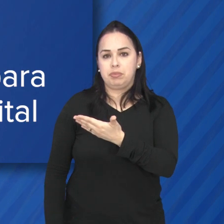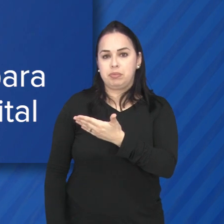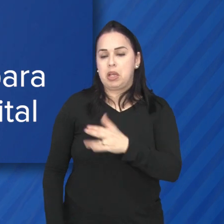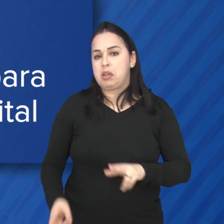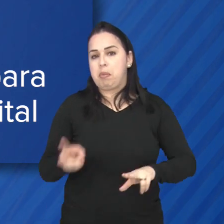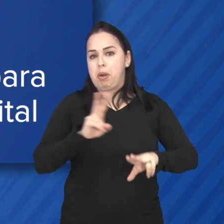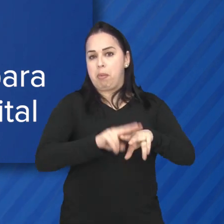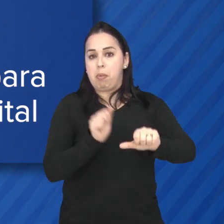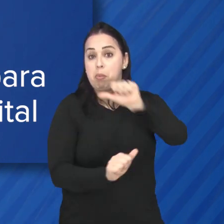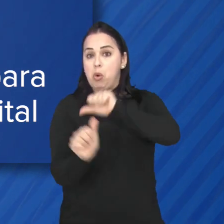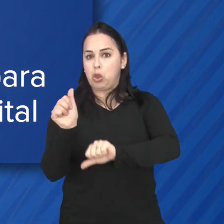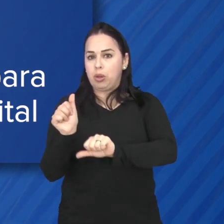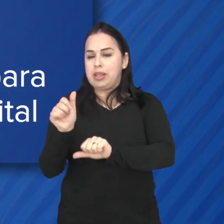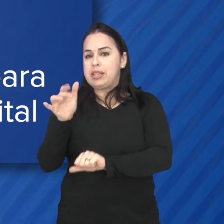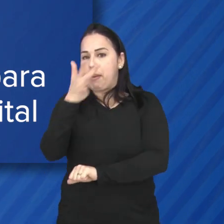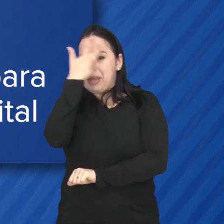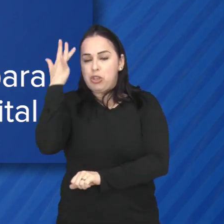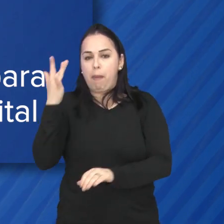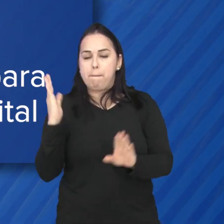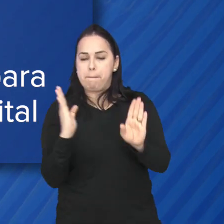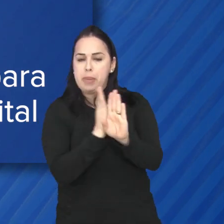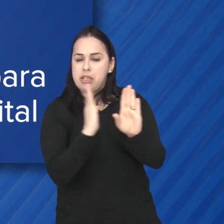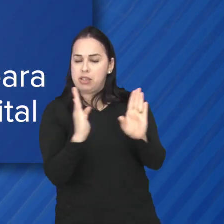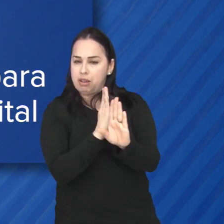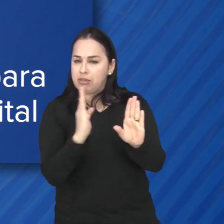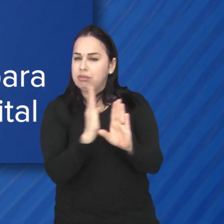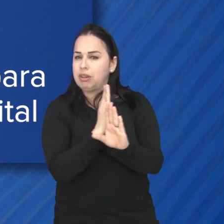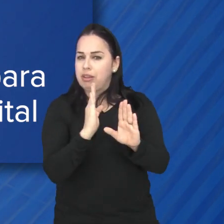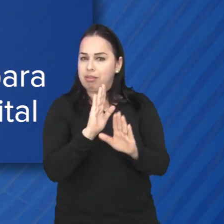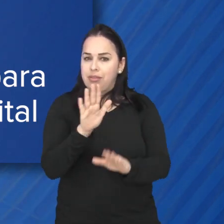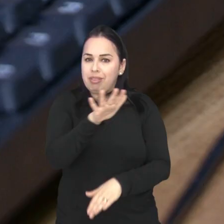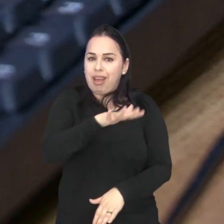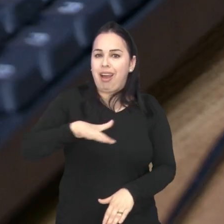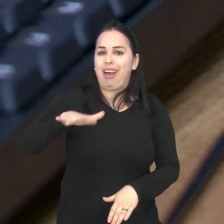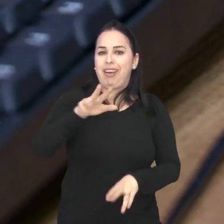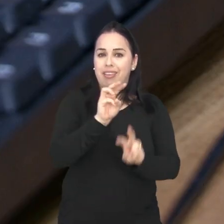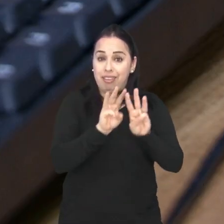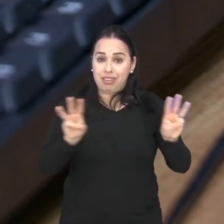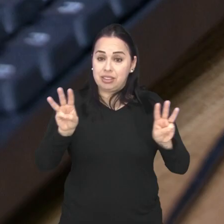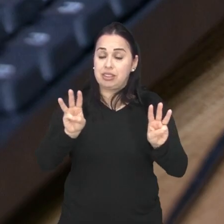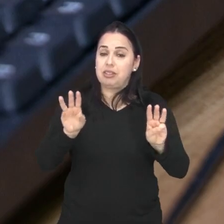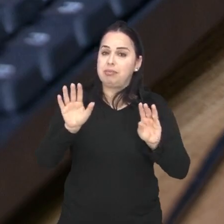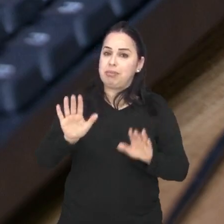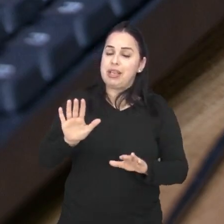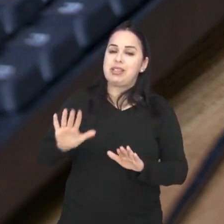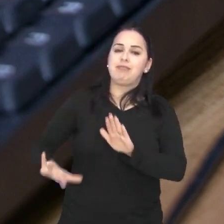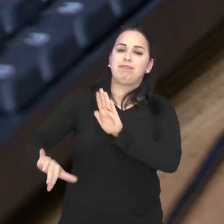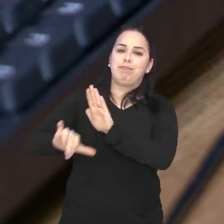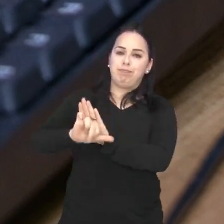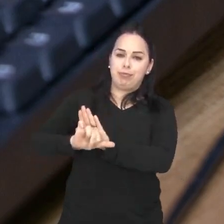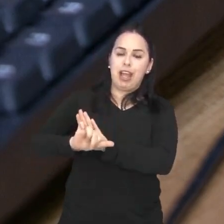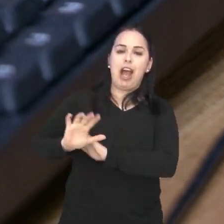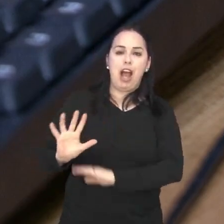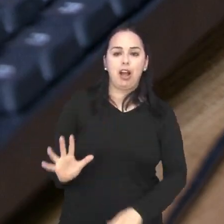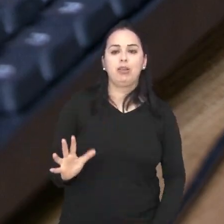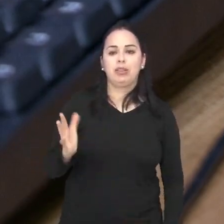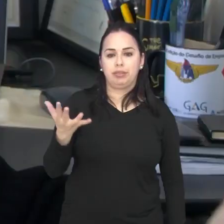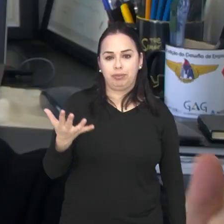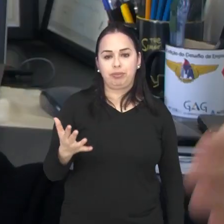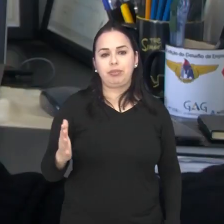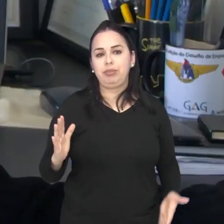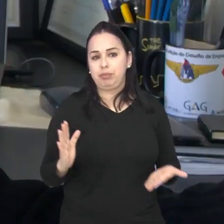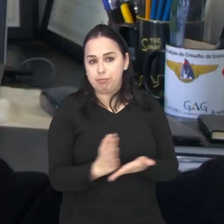no Código Penal voltada para a perseguição, furto e estelionato digital. Mesmo assim, a ação criminosa ainda encontra